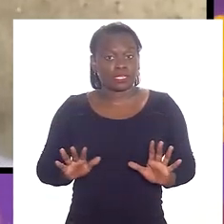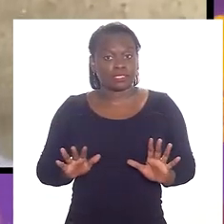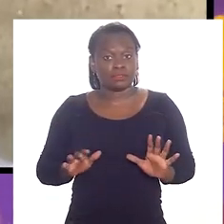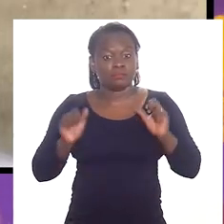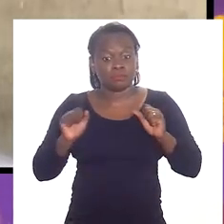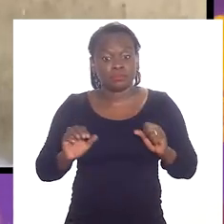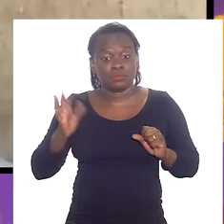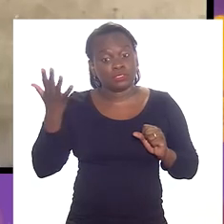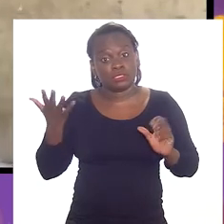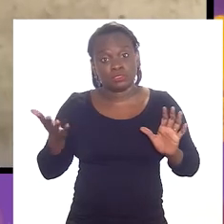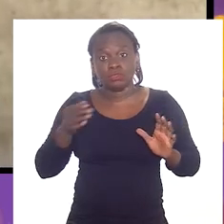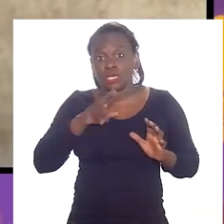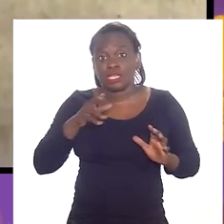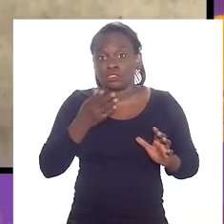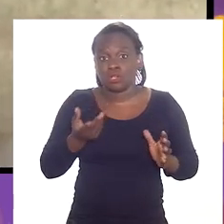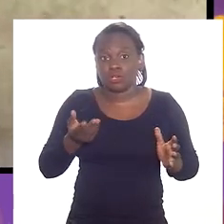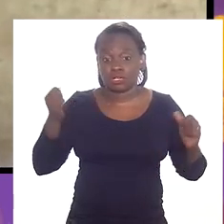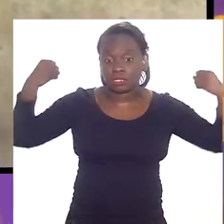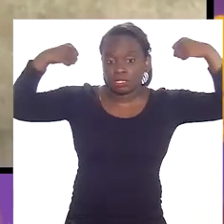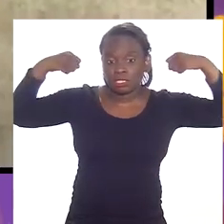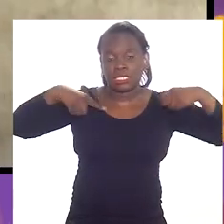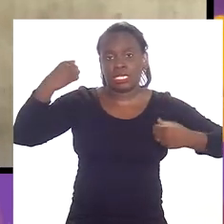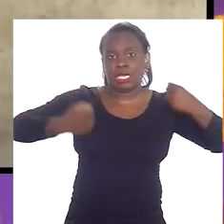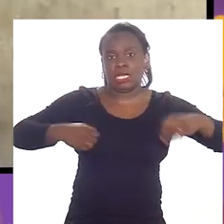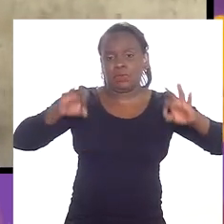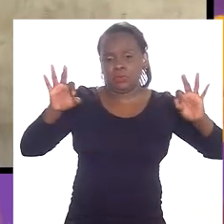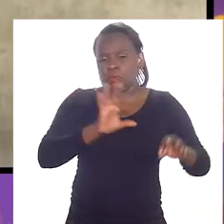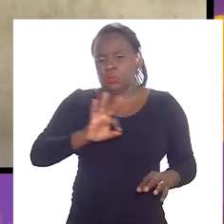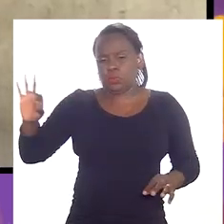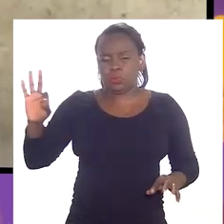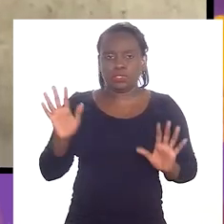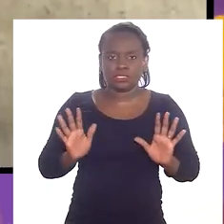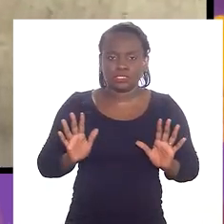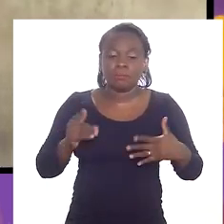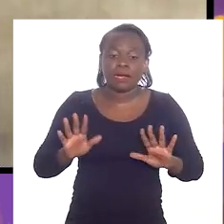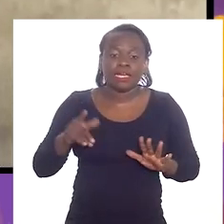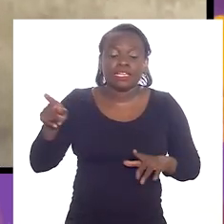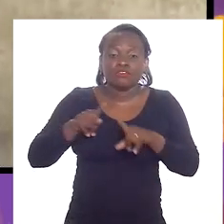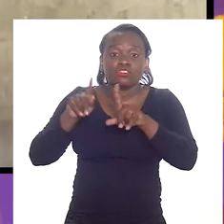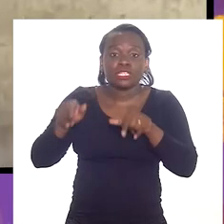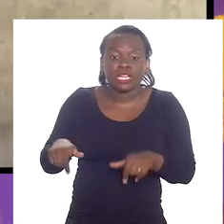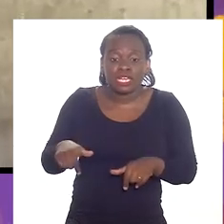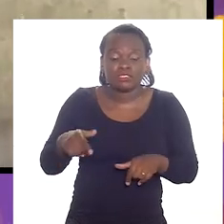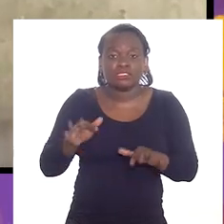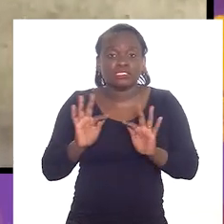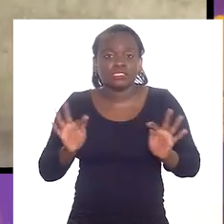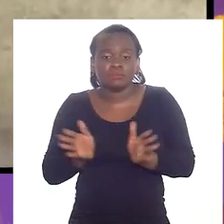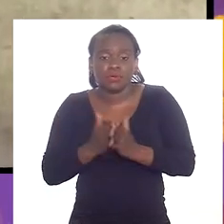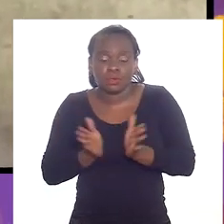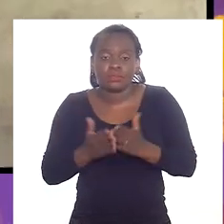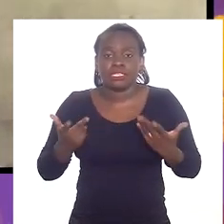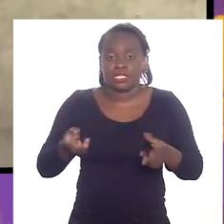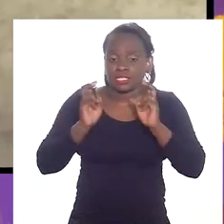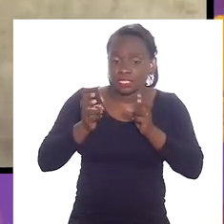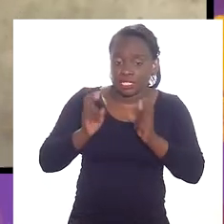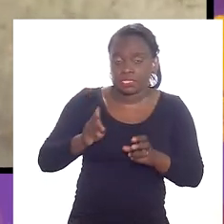testar todo mundo na segunda-feira. Perfeito. Na segunda-feira, o atleta, os membros da comissão técnica estão sem o